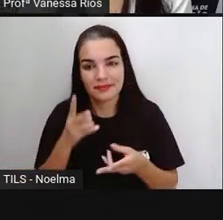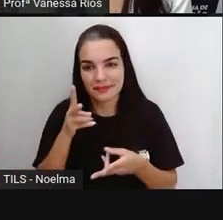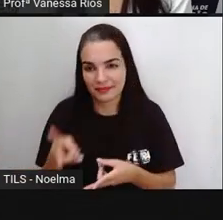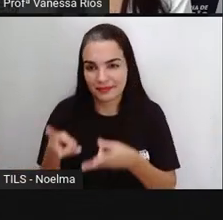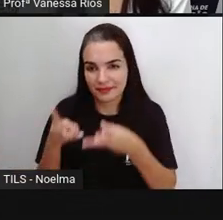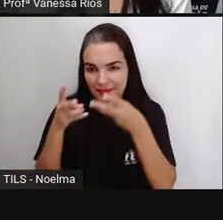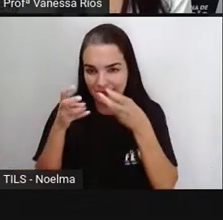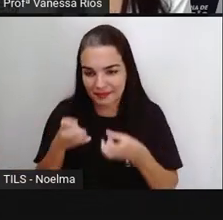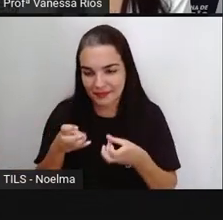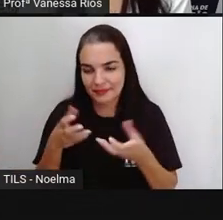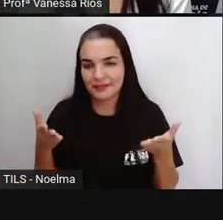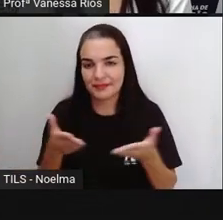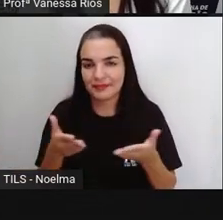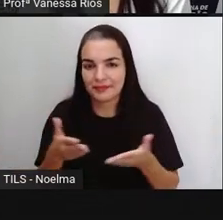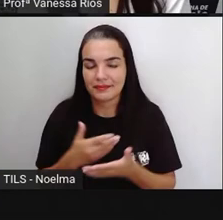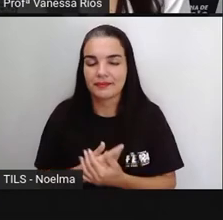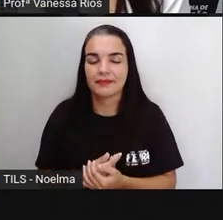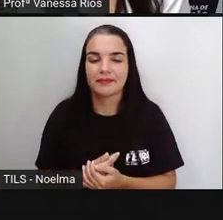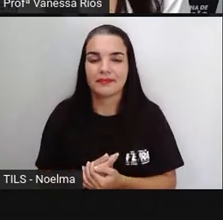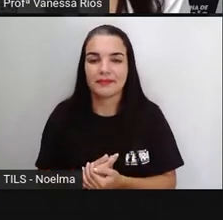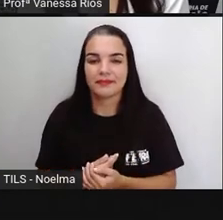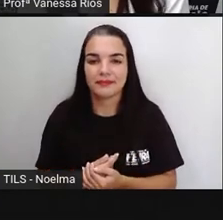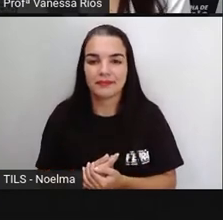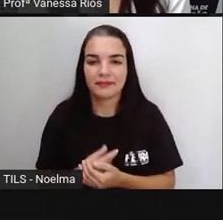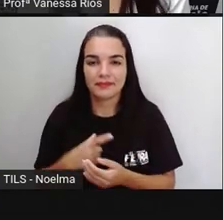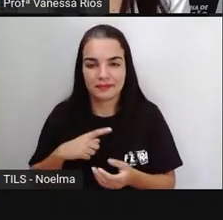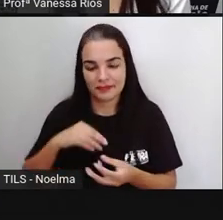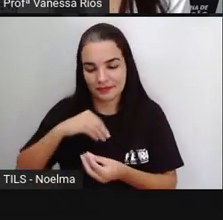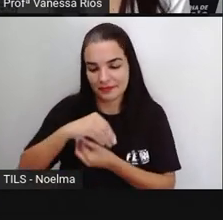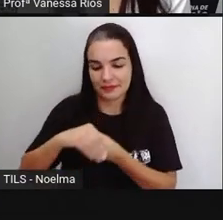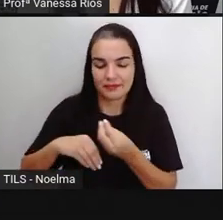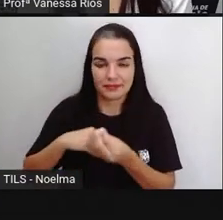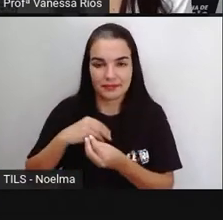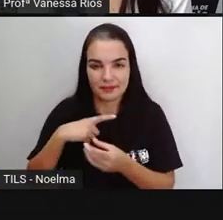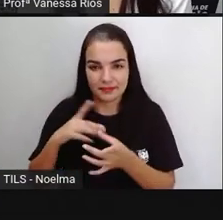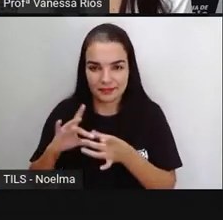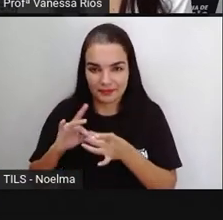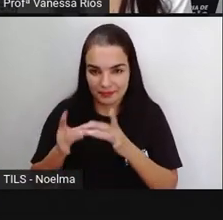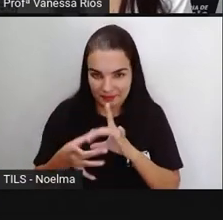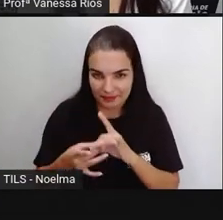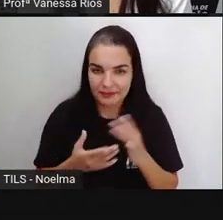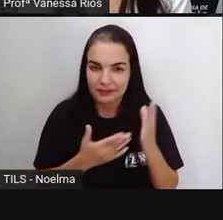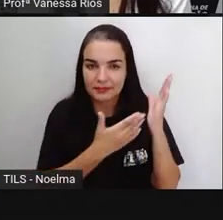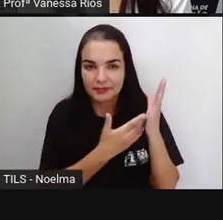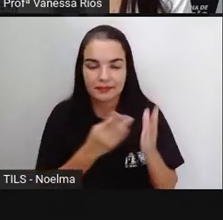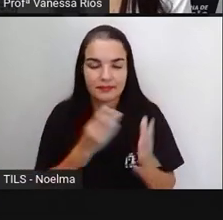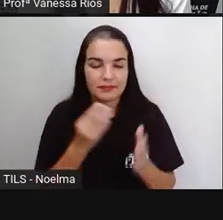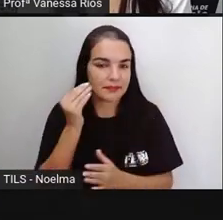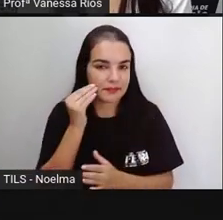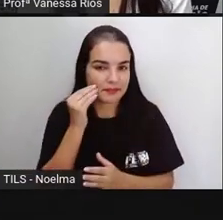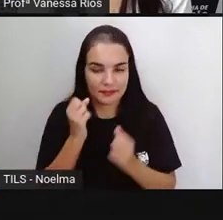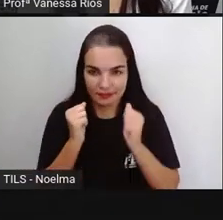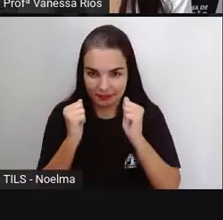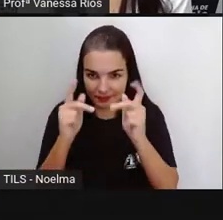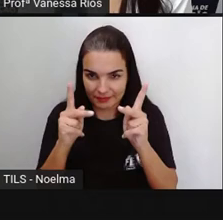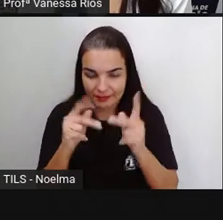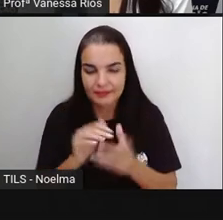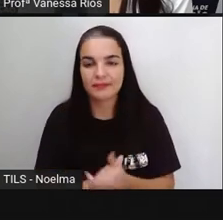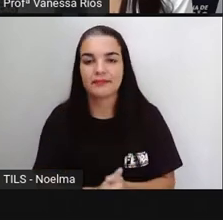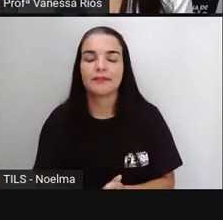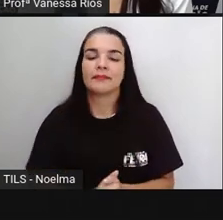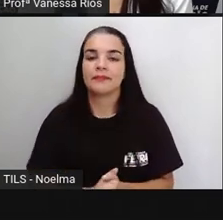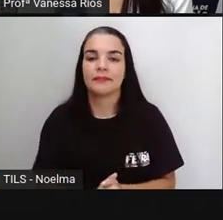observar, né, neste momento, que estão relacionadas a essas figuras que a Pró está aí apresentando, que são as